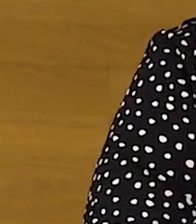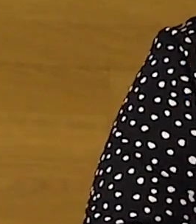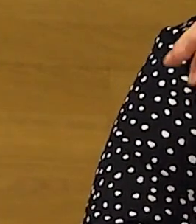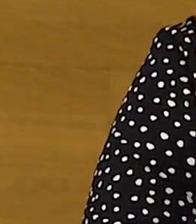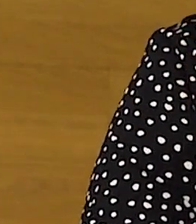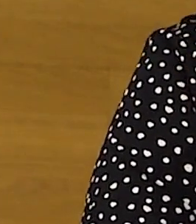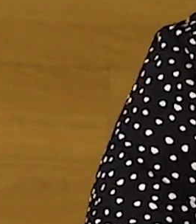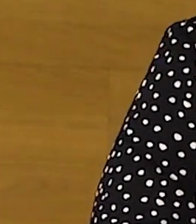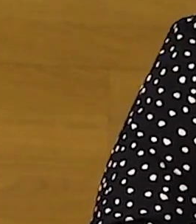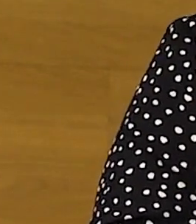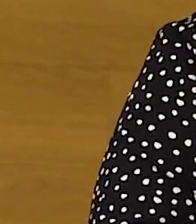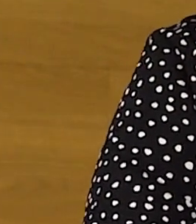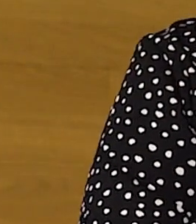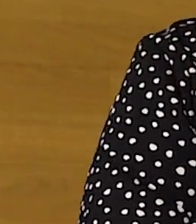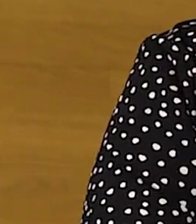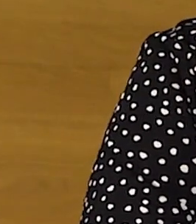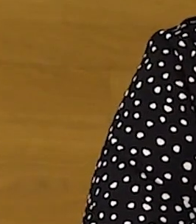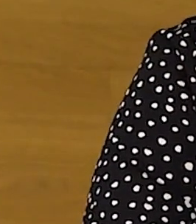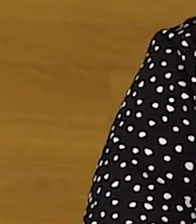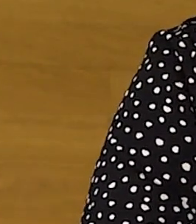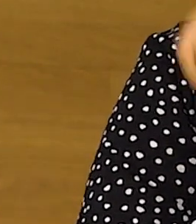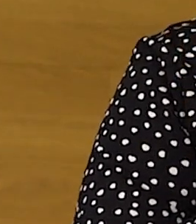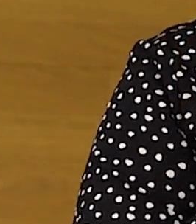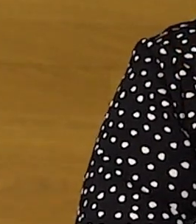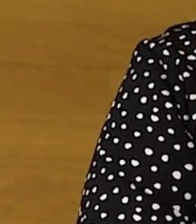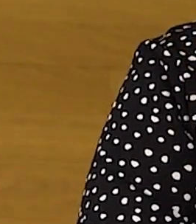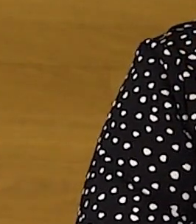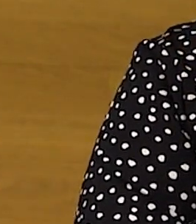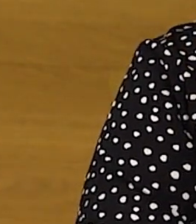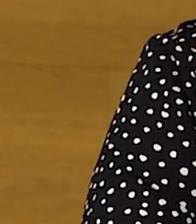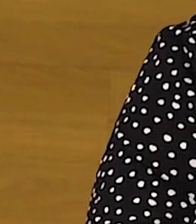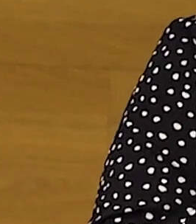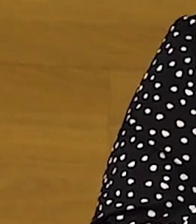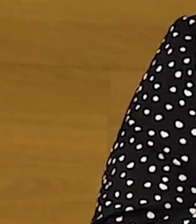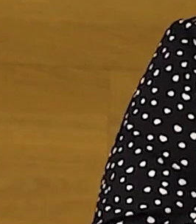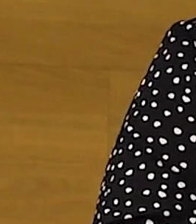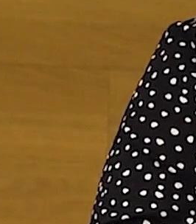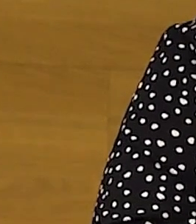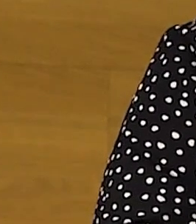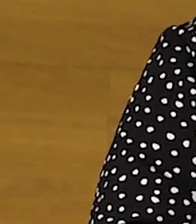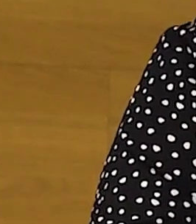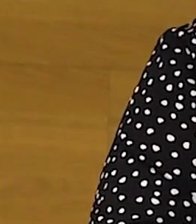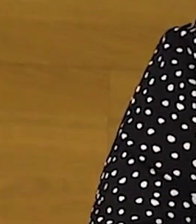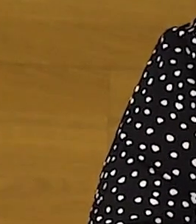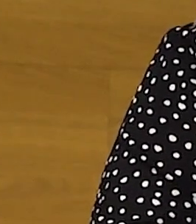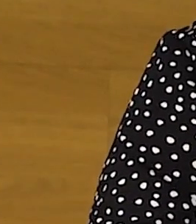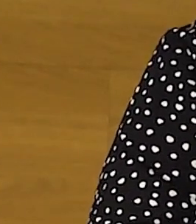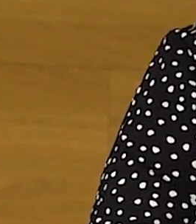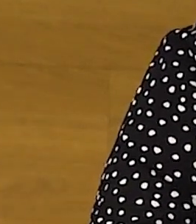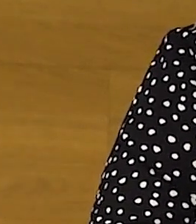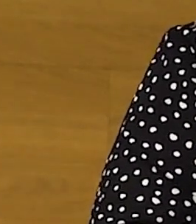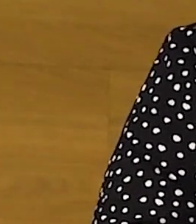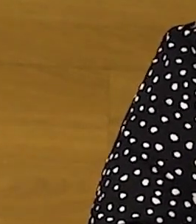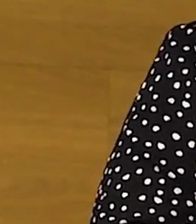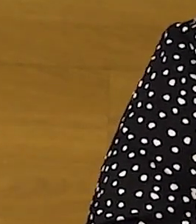edições que ninguém conhece, eu vou lá e quero me dar aqui. Quero ver, sabe? Eu estou bem nesse trabalho, assim, de pesquisa